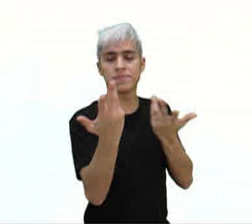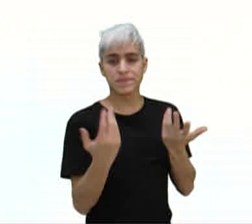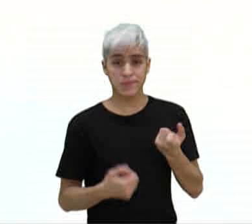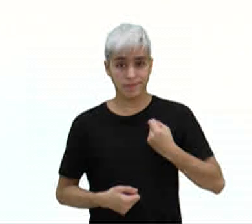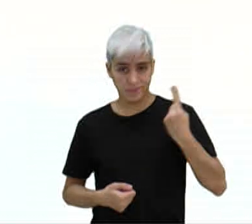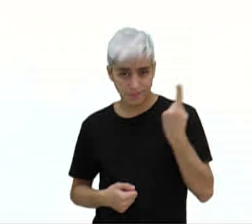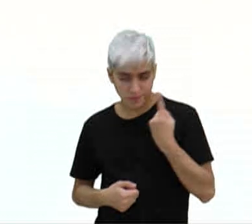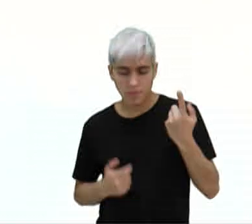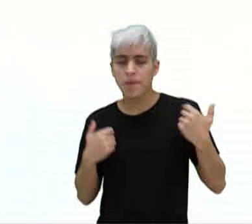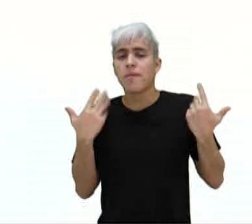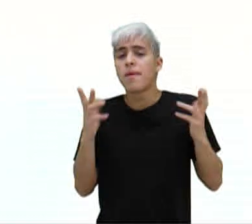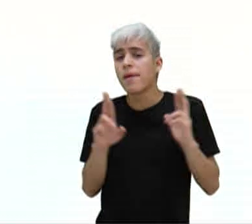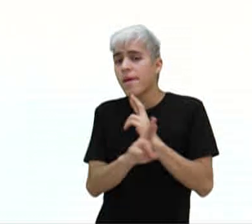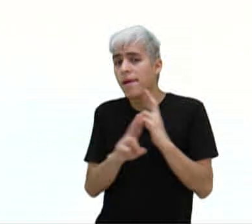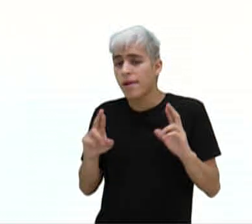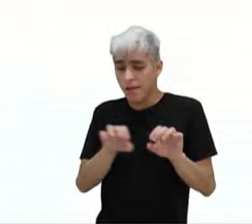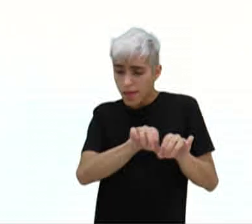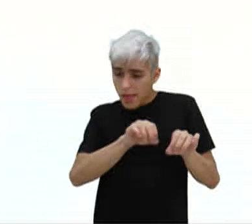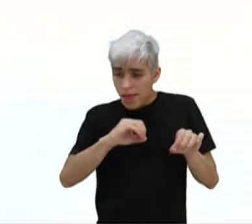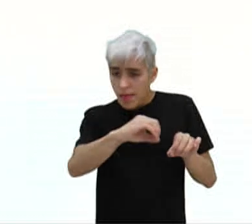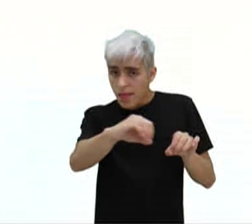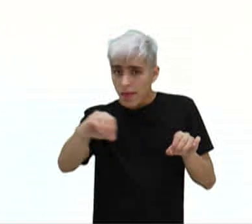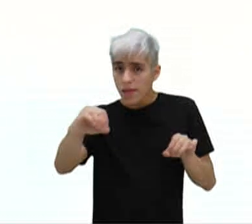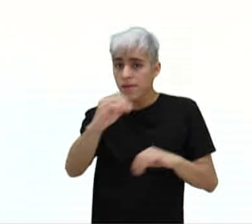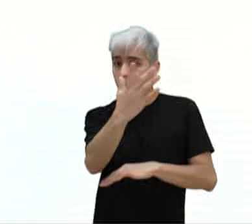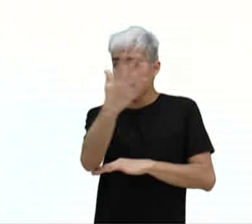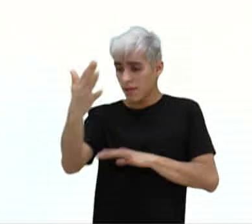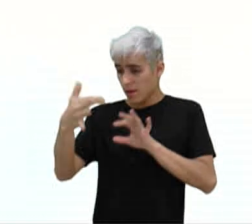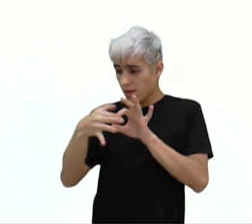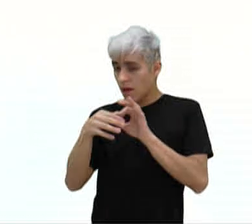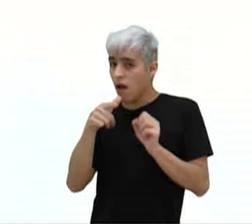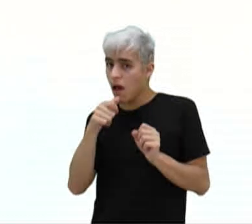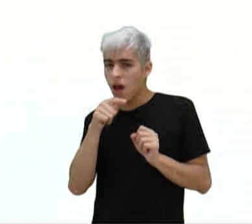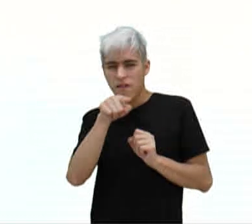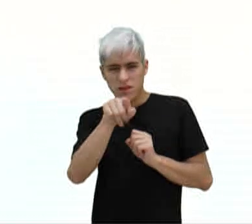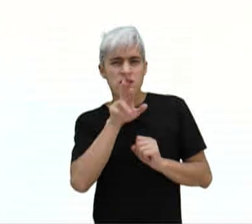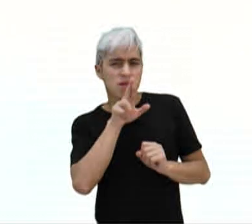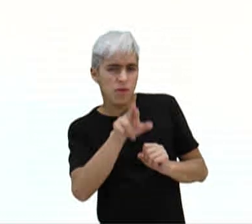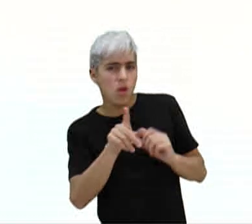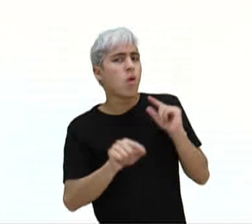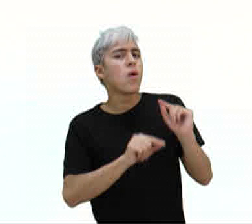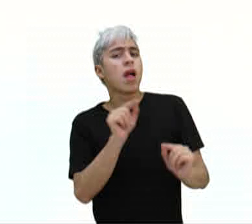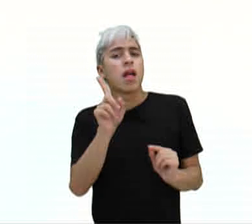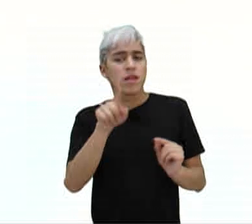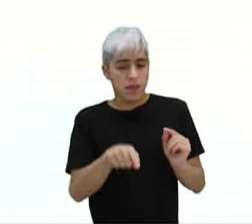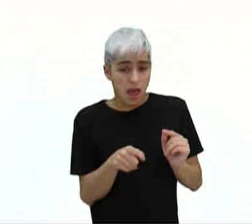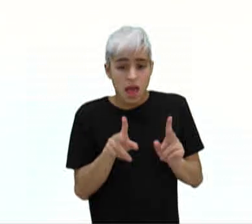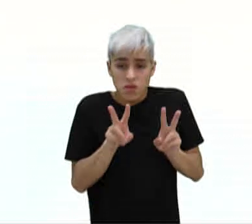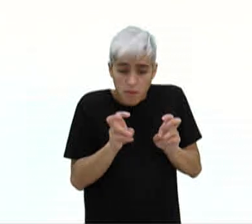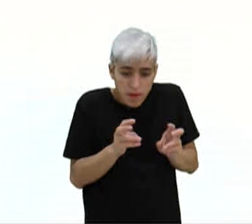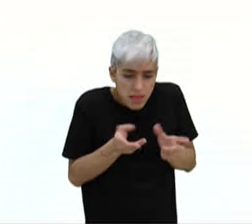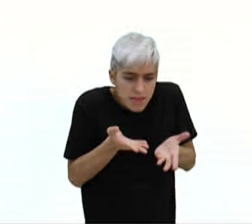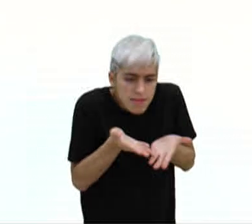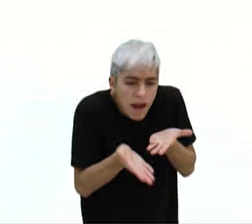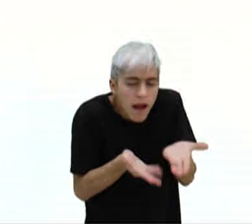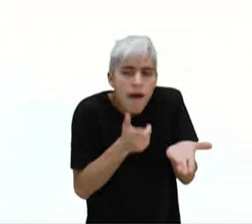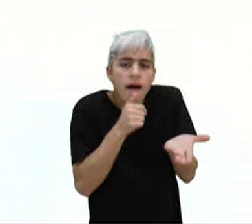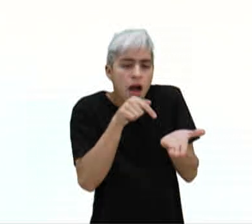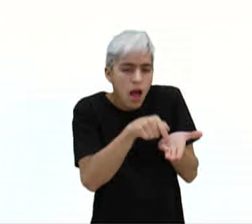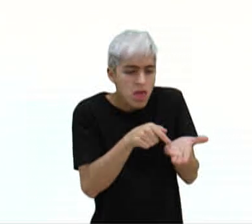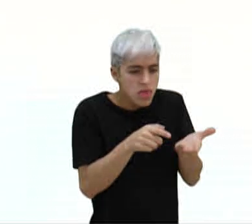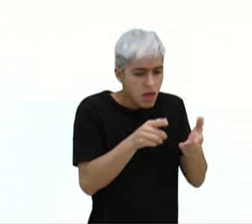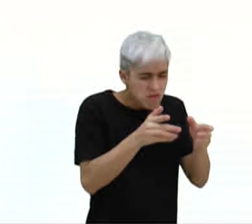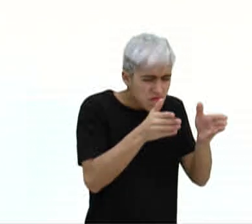é a relação do saneamento ambiental com a água? Se você falou que é a questão do tratamento dessa água para que